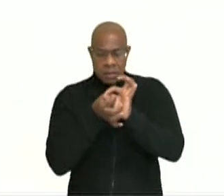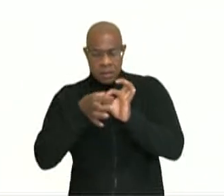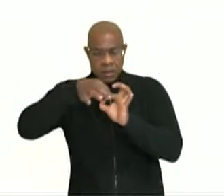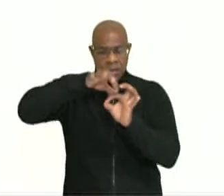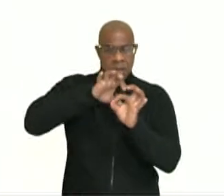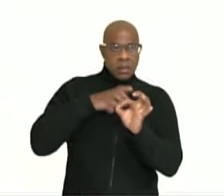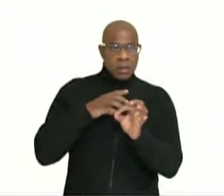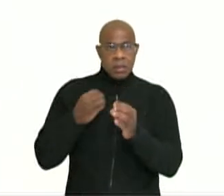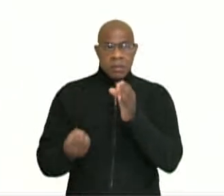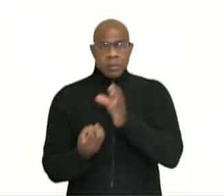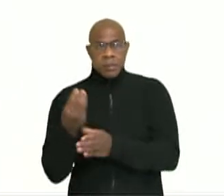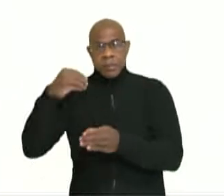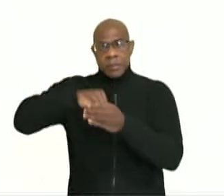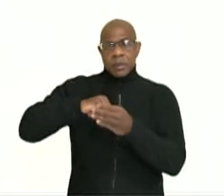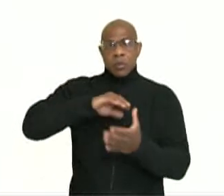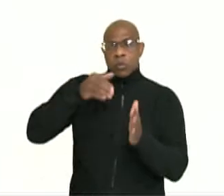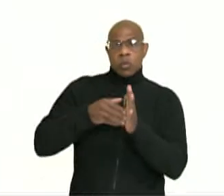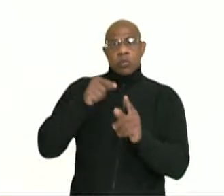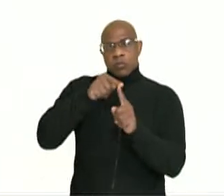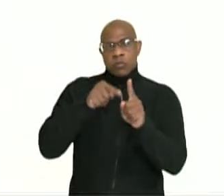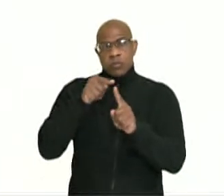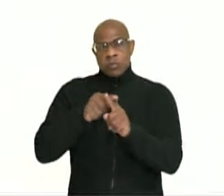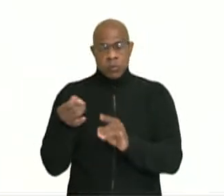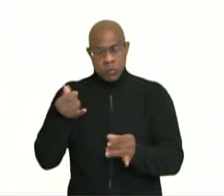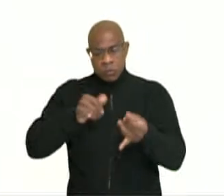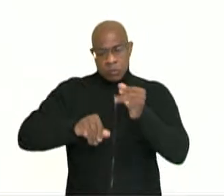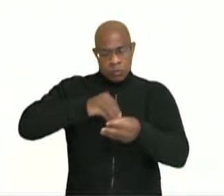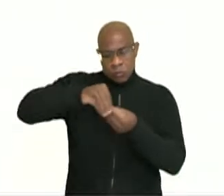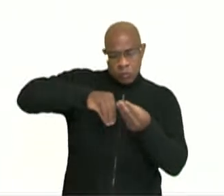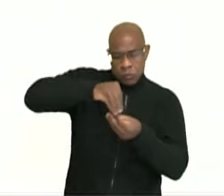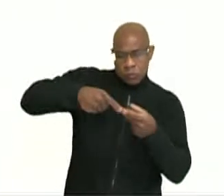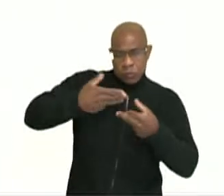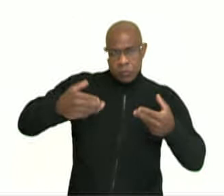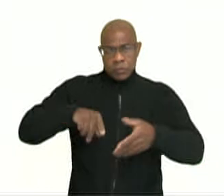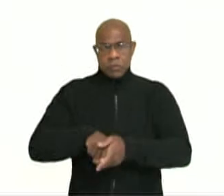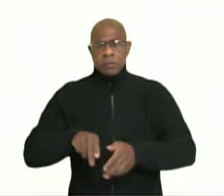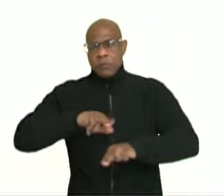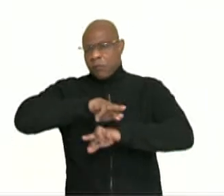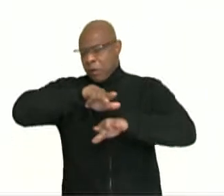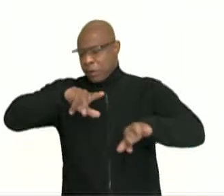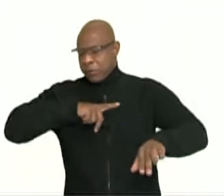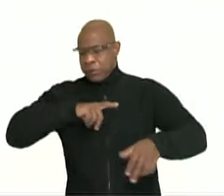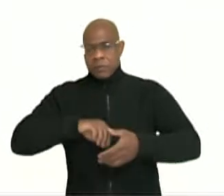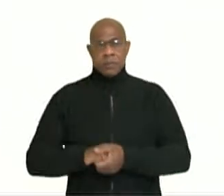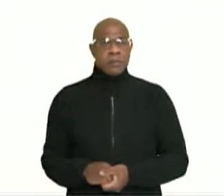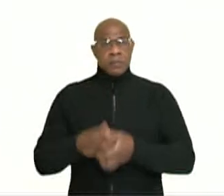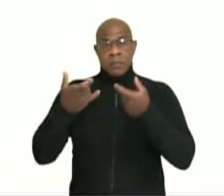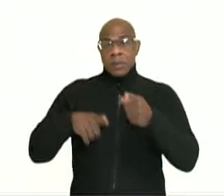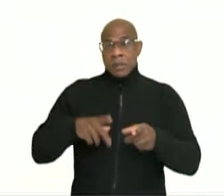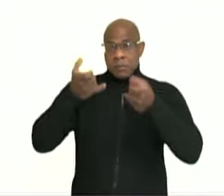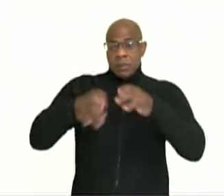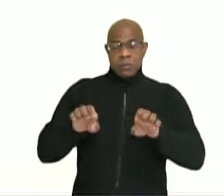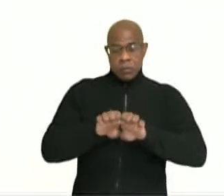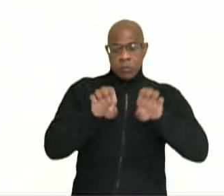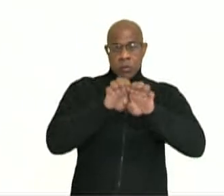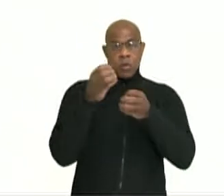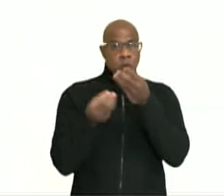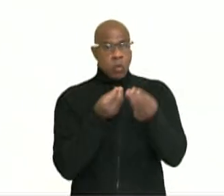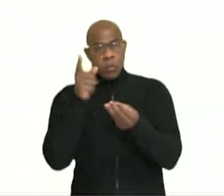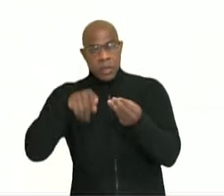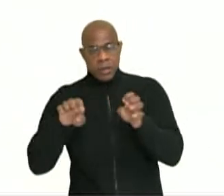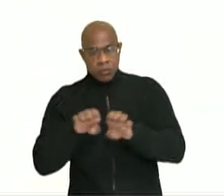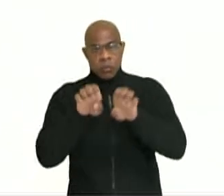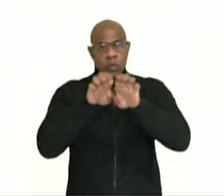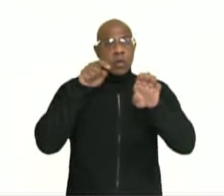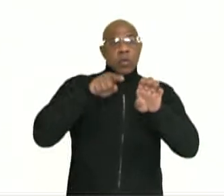englobar todos os tipos de substâncias, iônicas, covalentes e metálicas, falando então da estrutura, de como é a